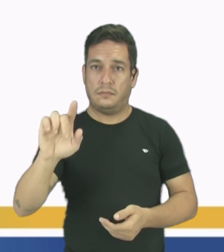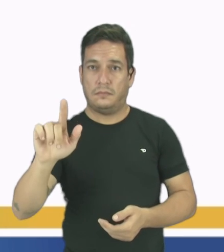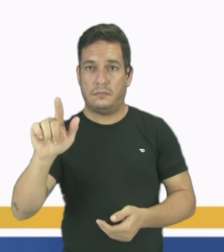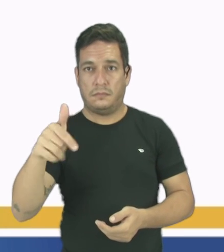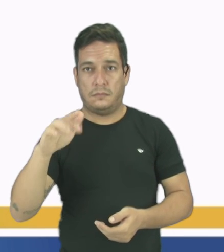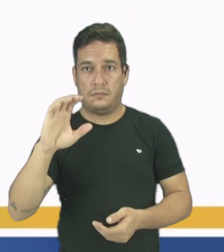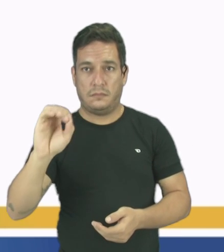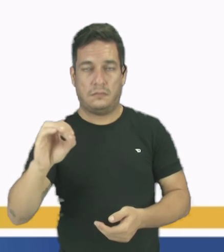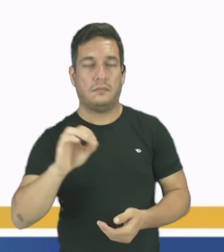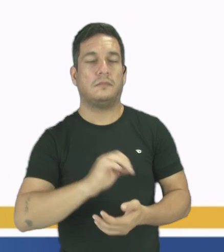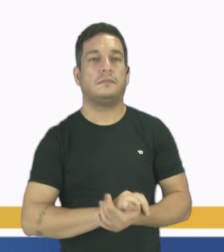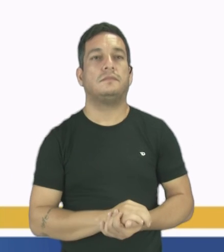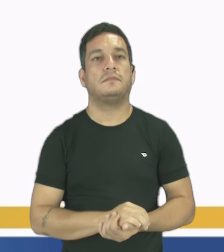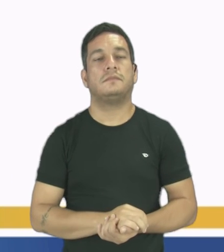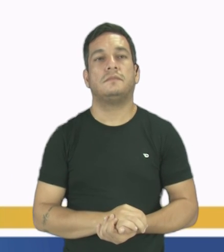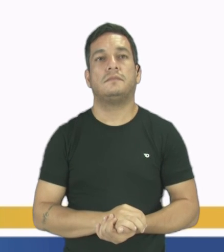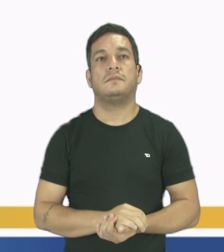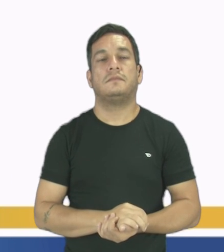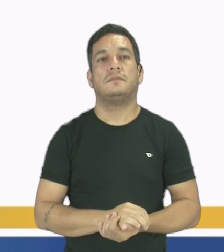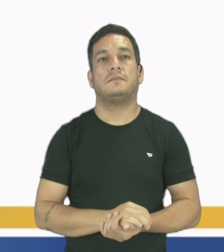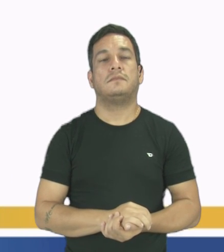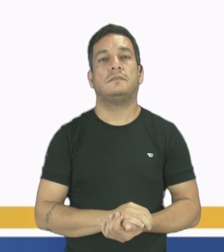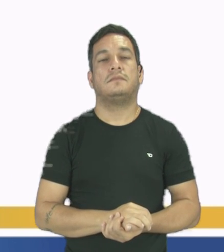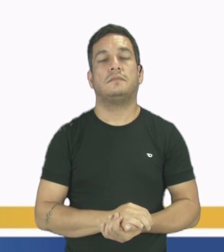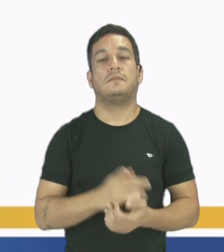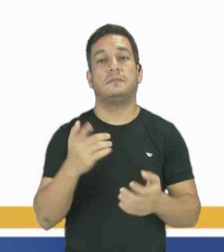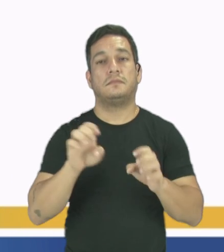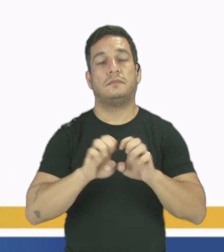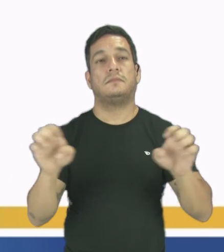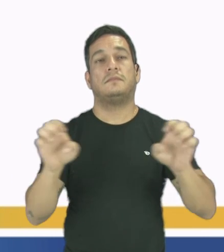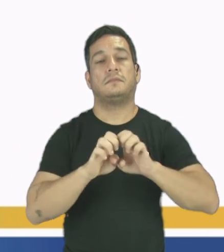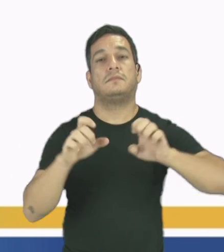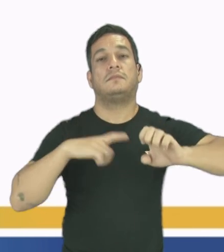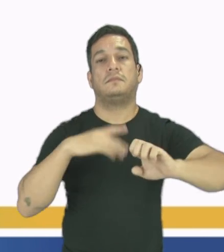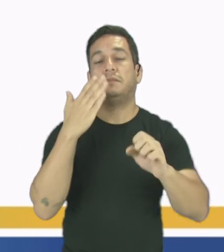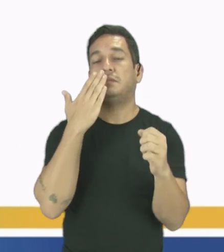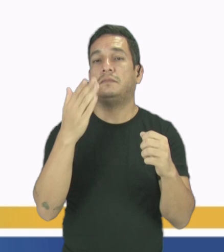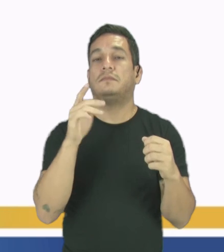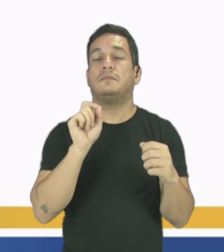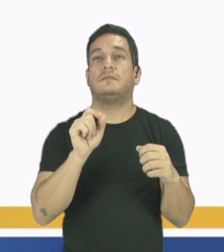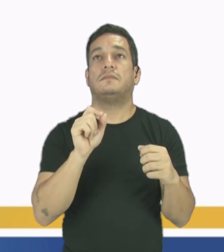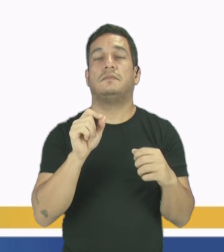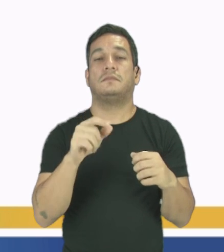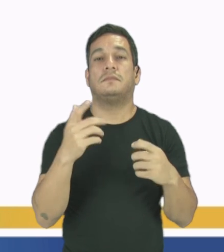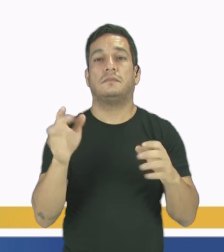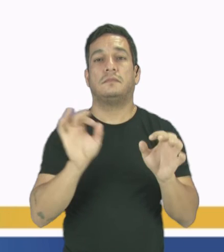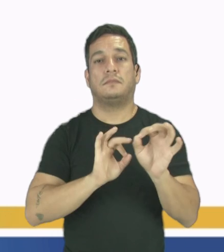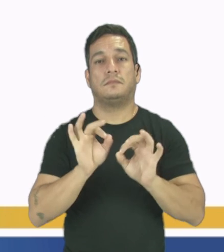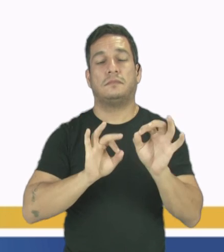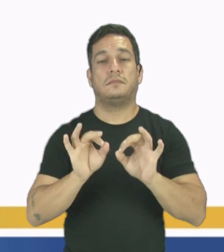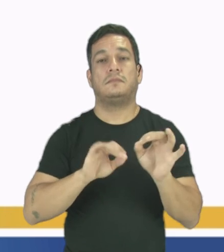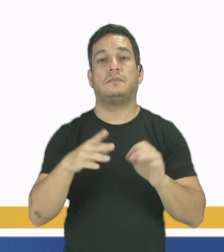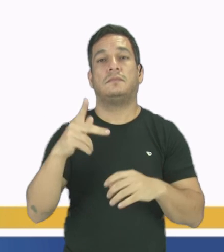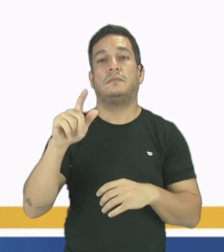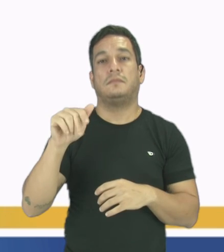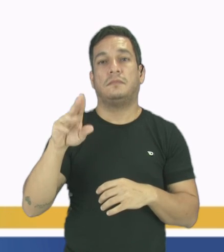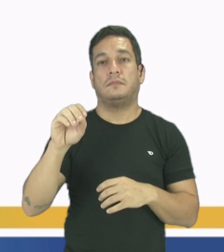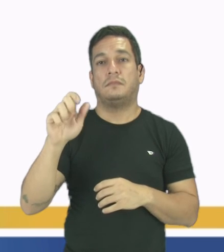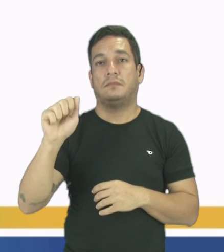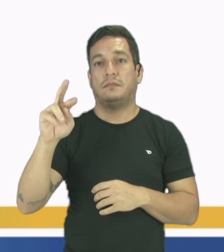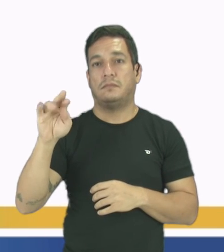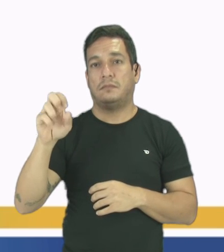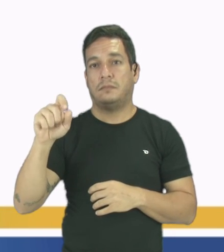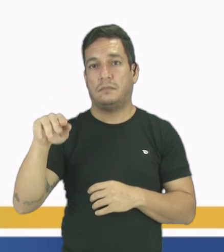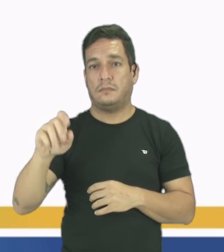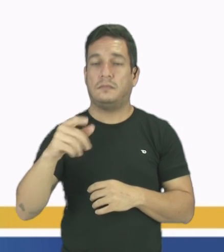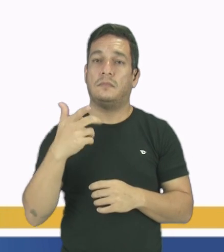par ordenado 2 e 0. E aí, lá na equação, ele estava pedindo essas coordenadas no plano cartesiano.